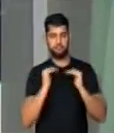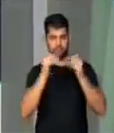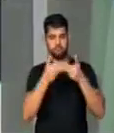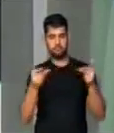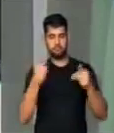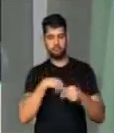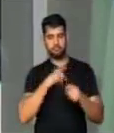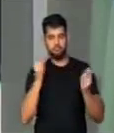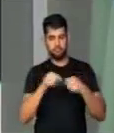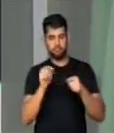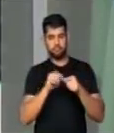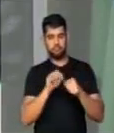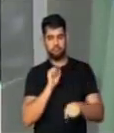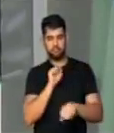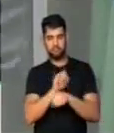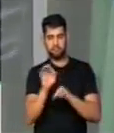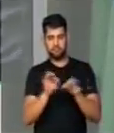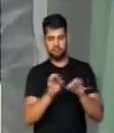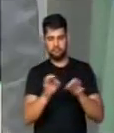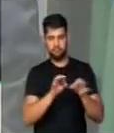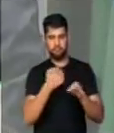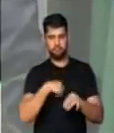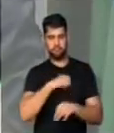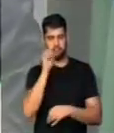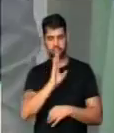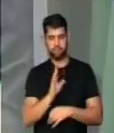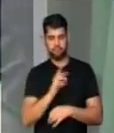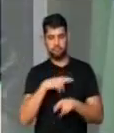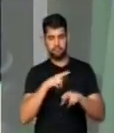acima de tudo, para que nós possamos dar um freio de arrumação no nosso